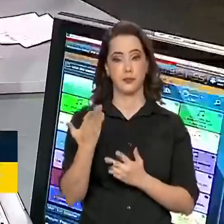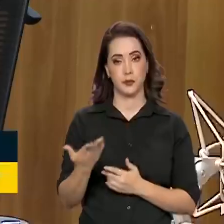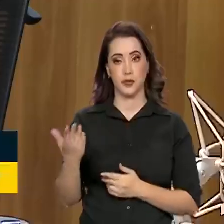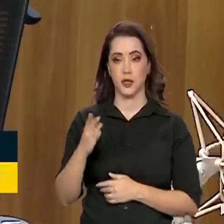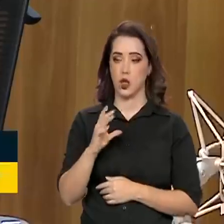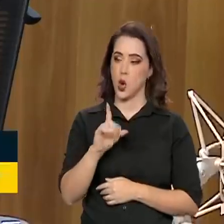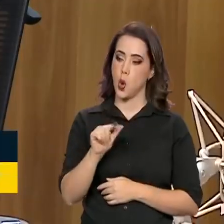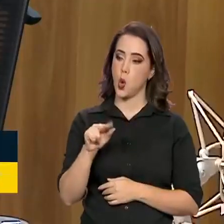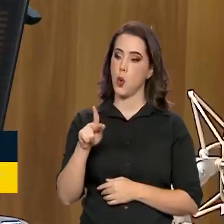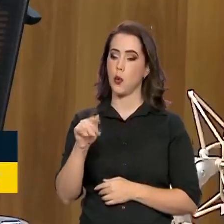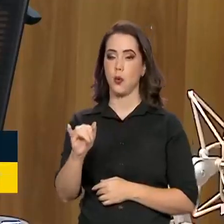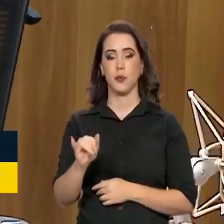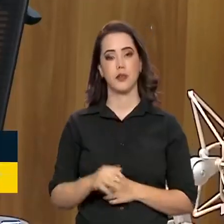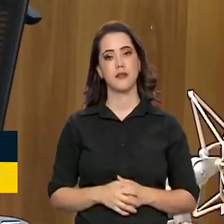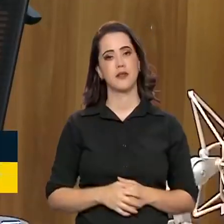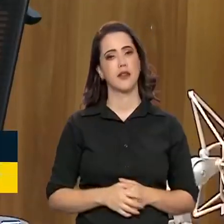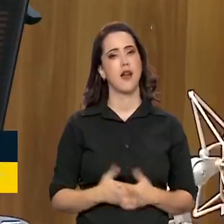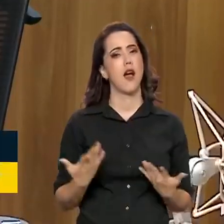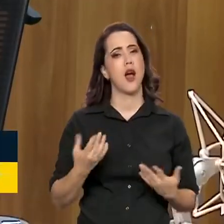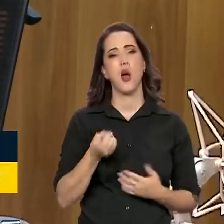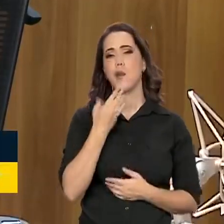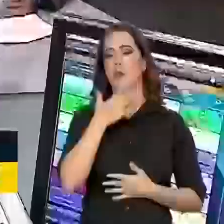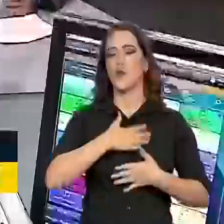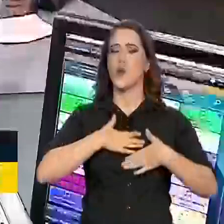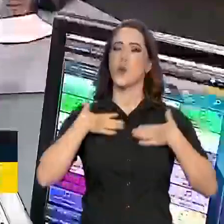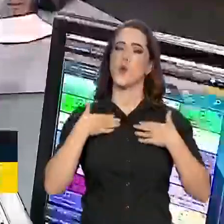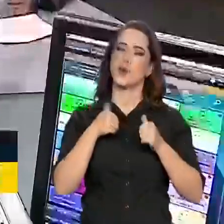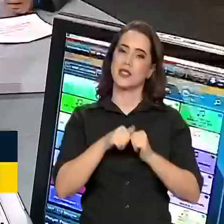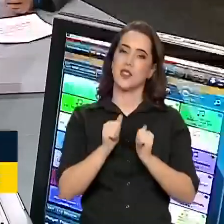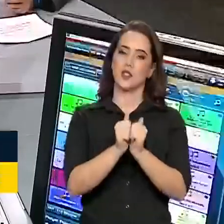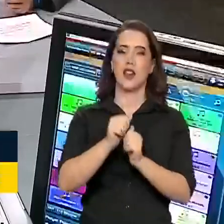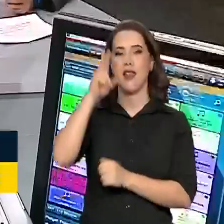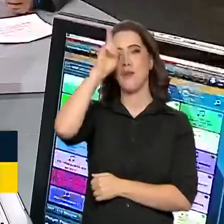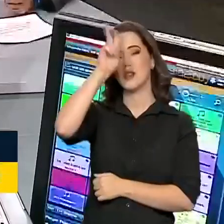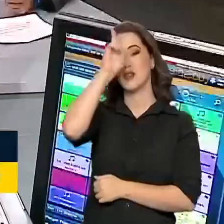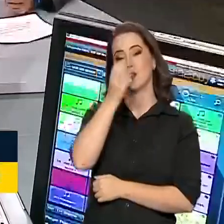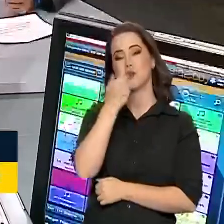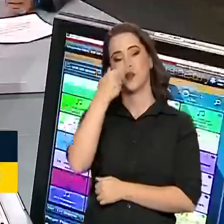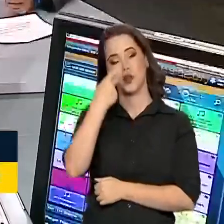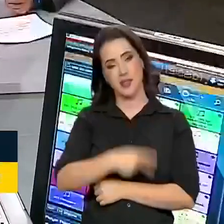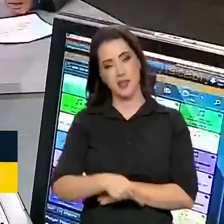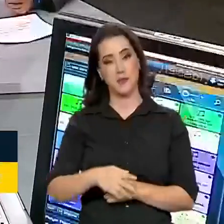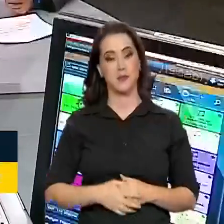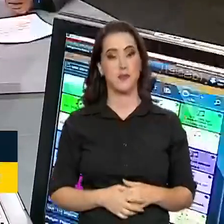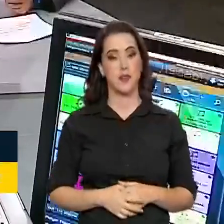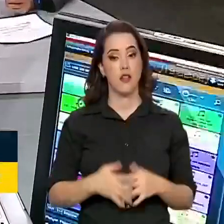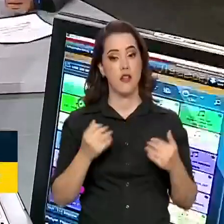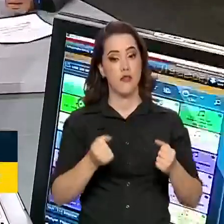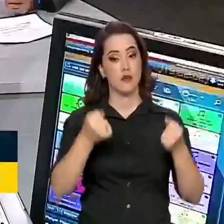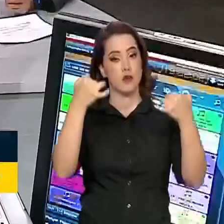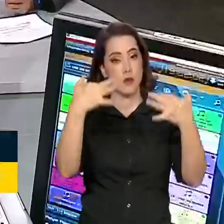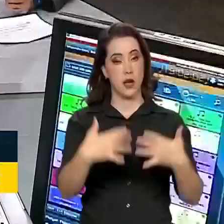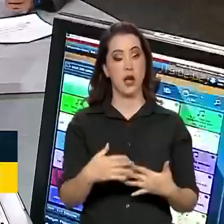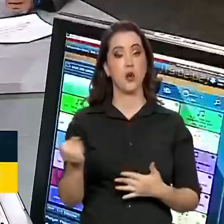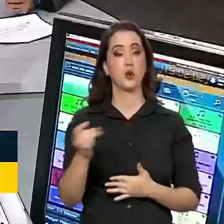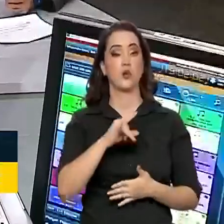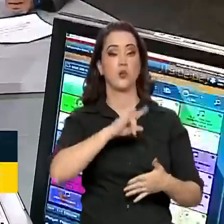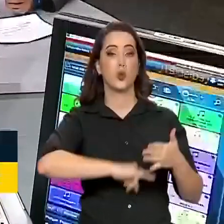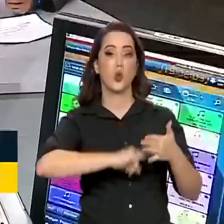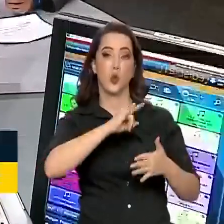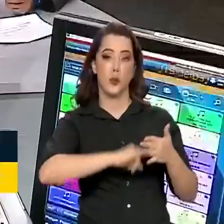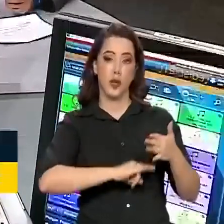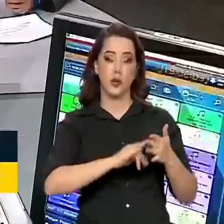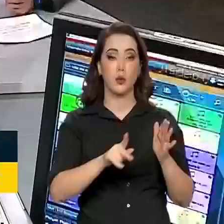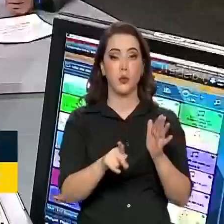estar aqui. Só tenho boa memória quando entro nessa sala. Coisa boa. Ministro, vamos começar falando da nova carteira virtual do beneficiário